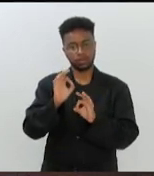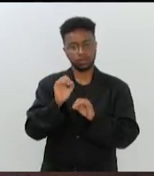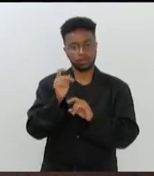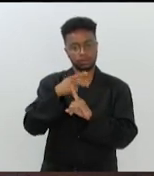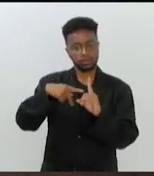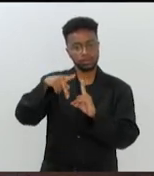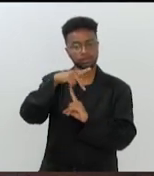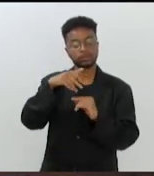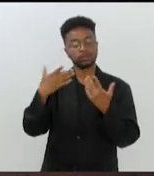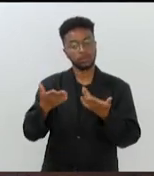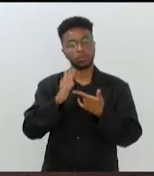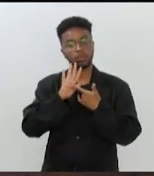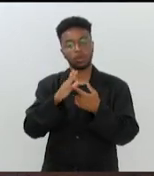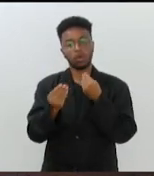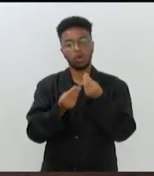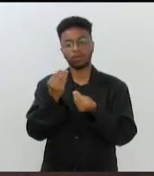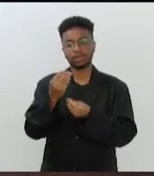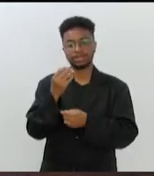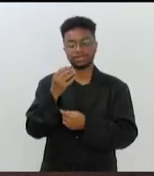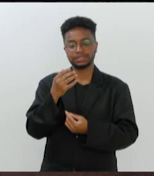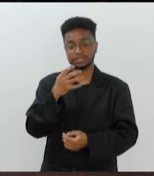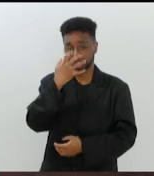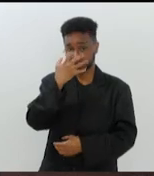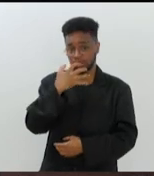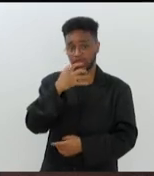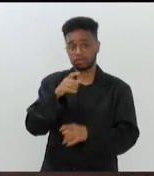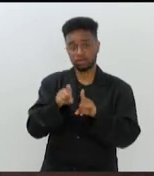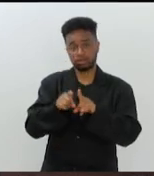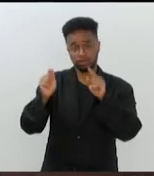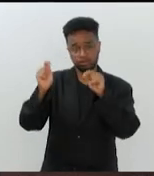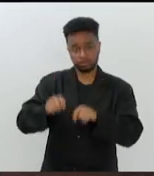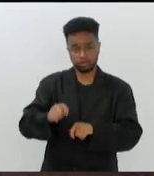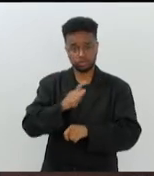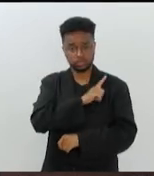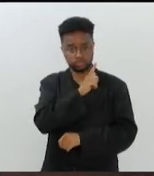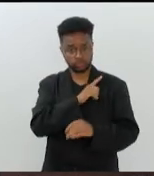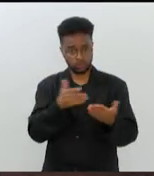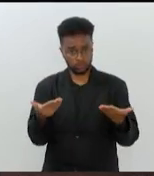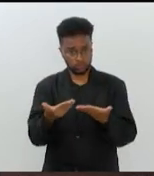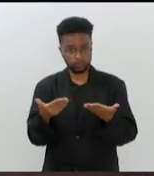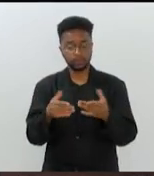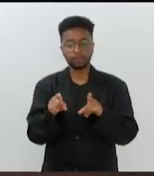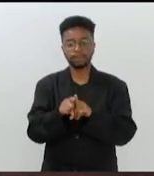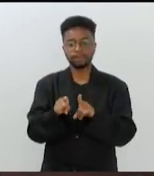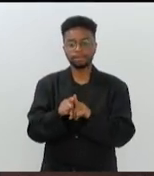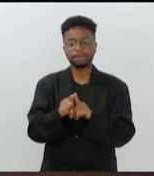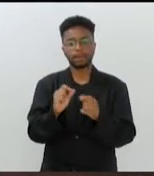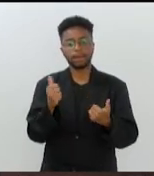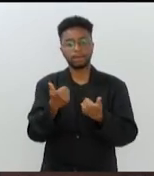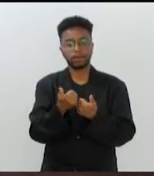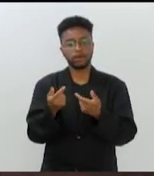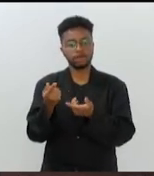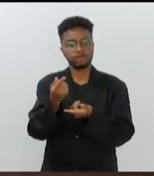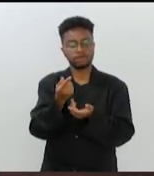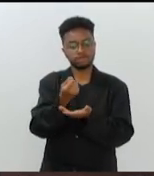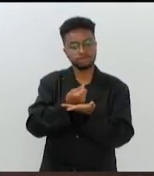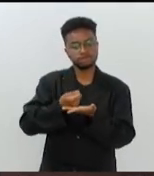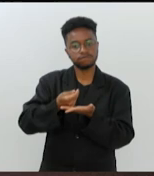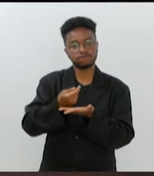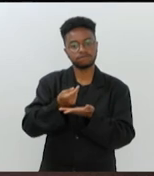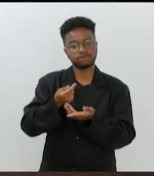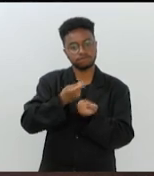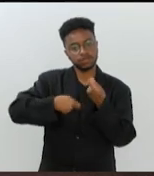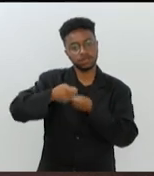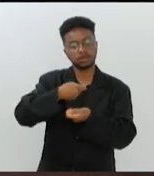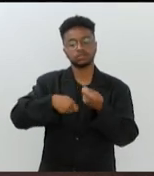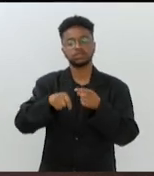demonstra a seriedade e a competência da atual gestão. Isso não apenas fortalece as finanças do nosso Instituto,